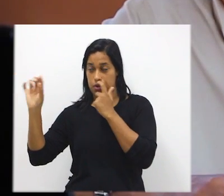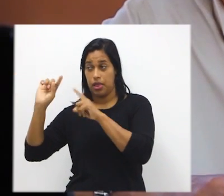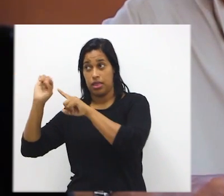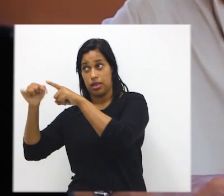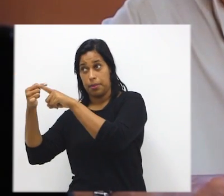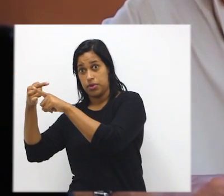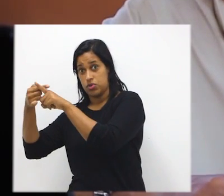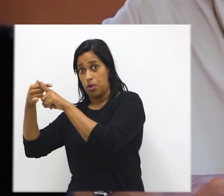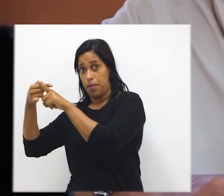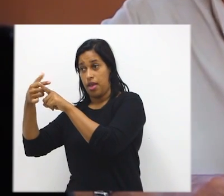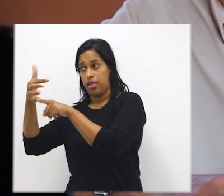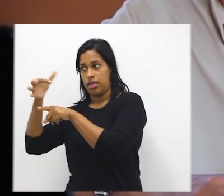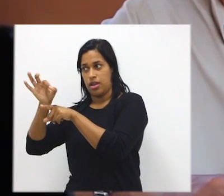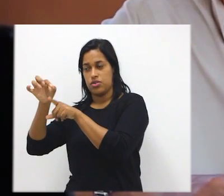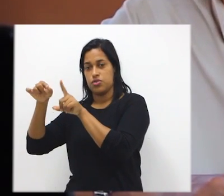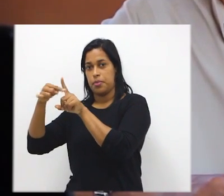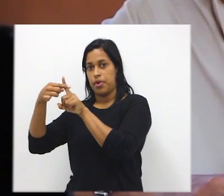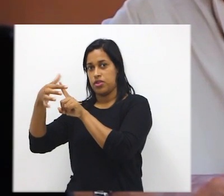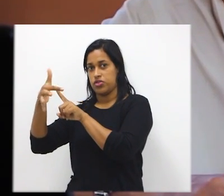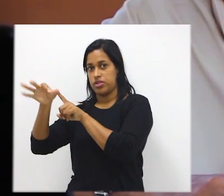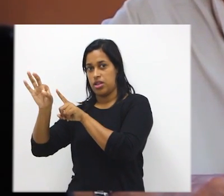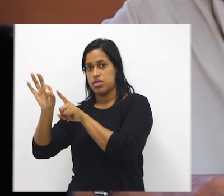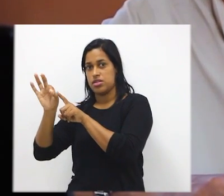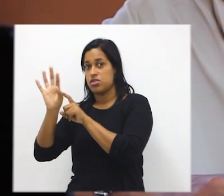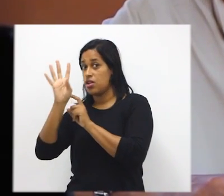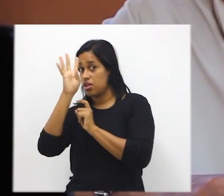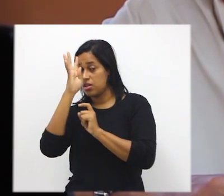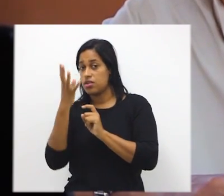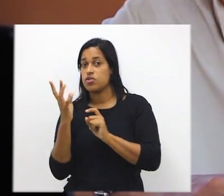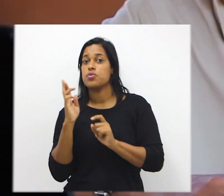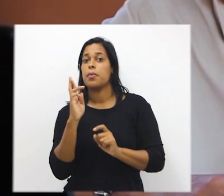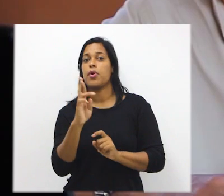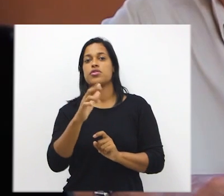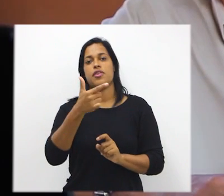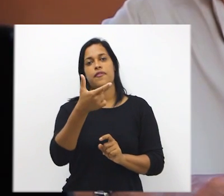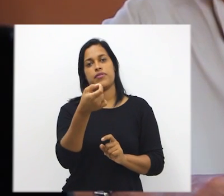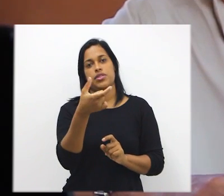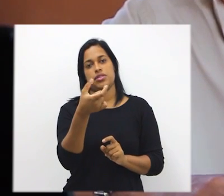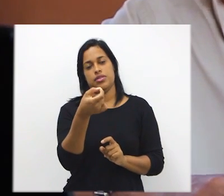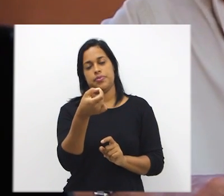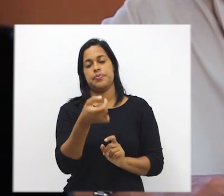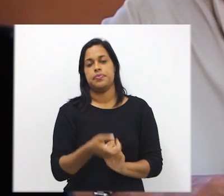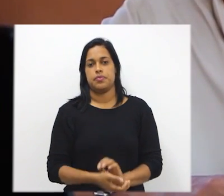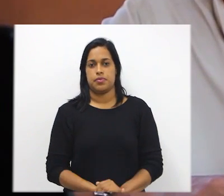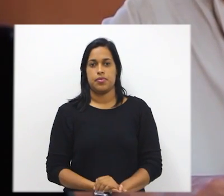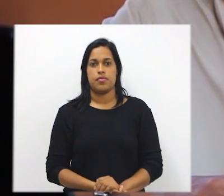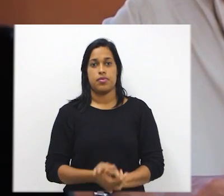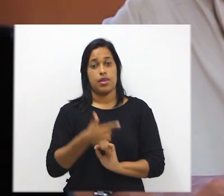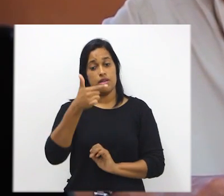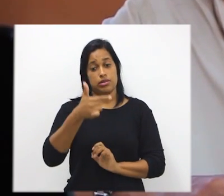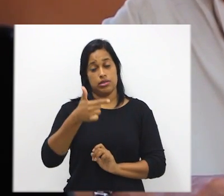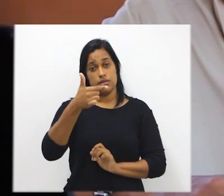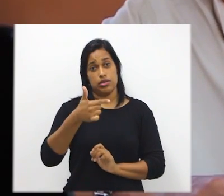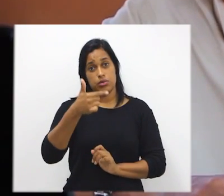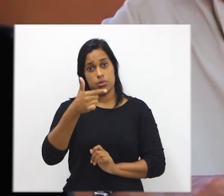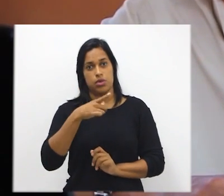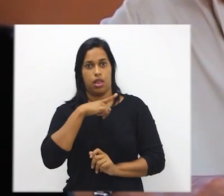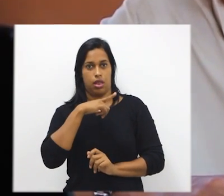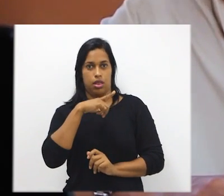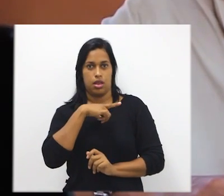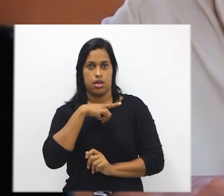somar 10 mais 10. Então, o resultado dessa expressão é 20. Na segunda expressão, eu